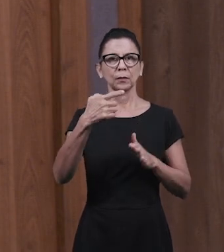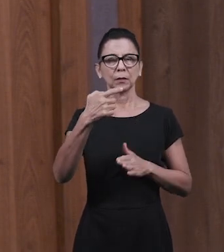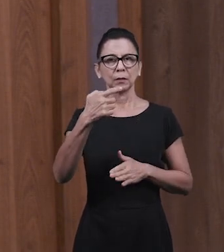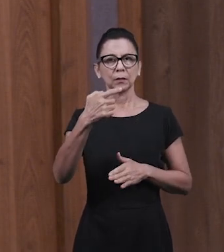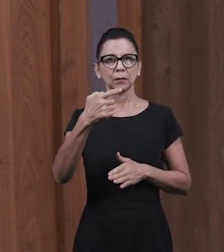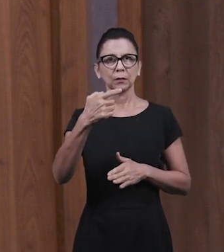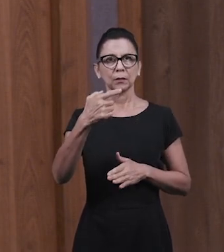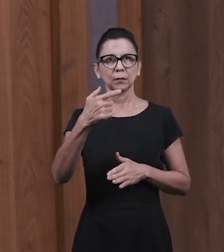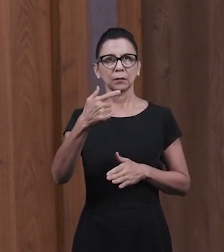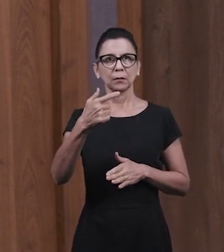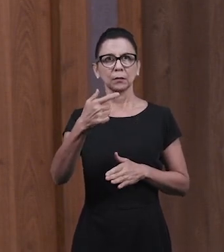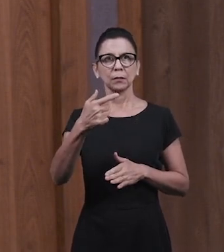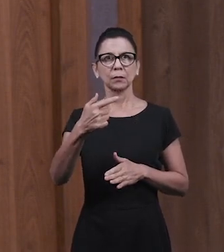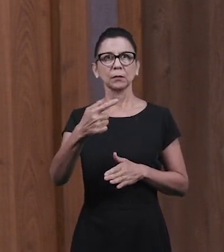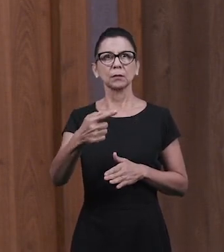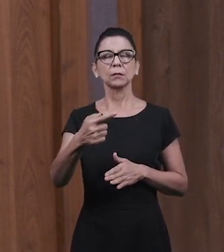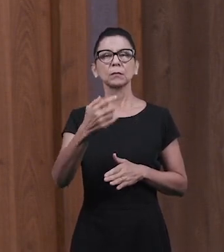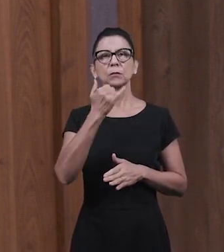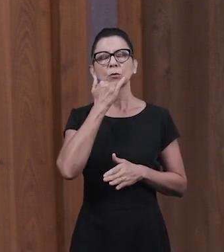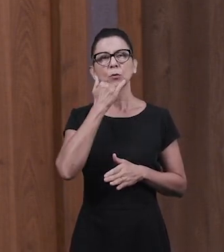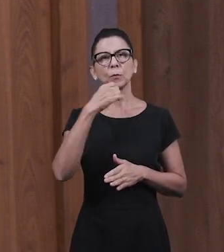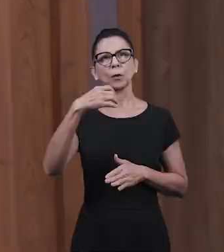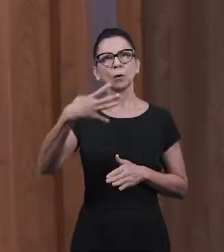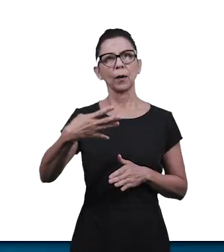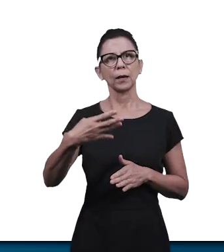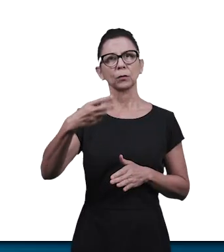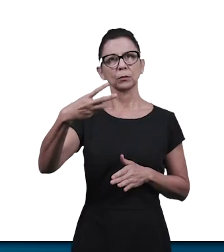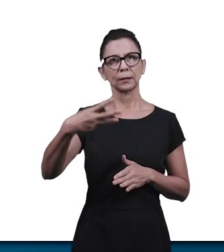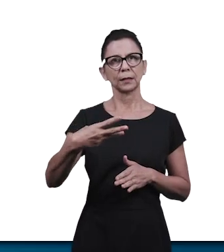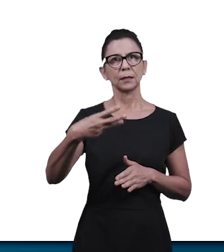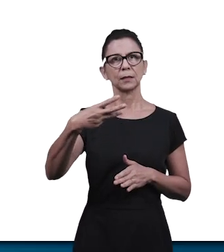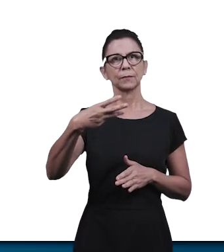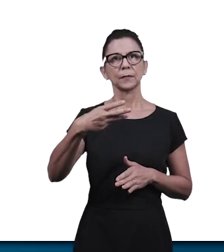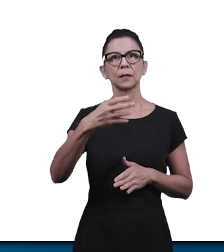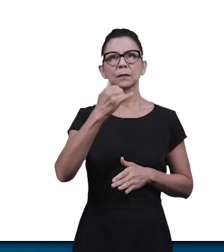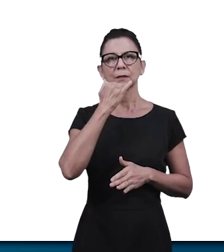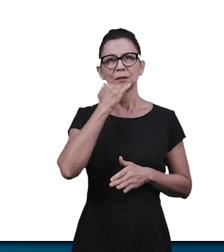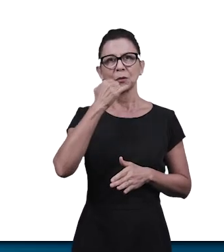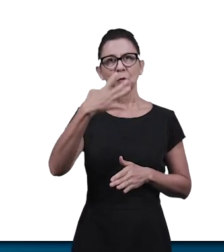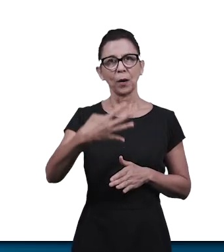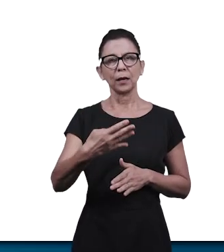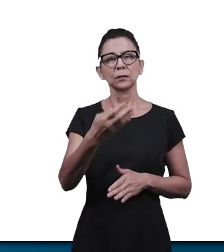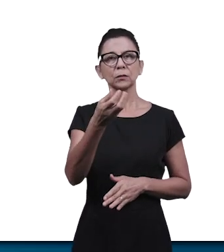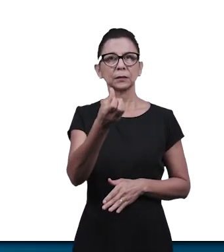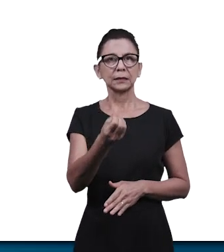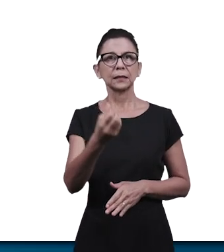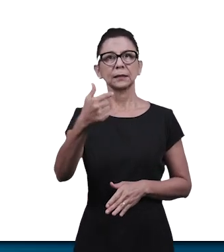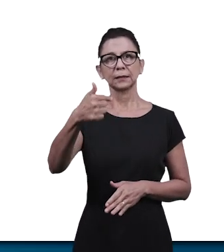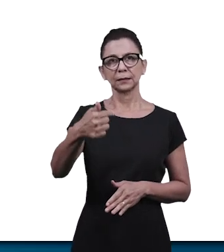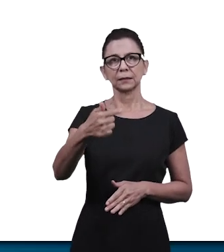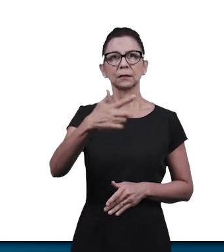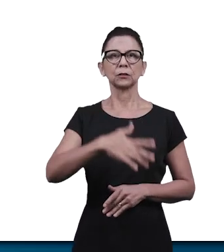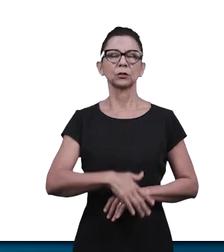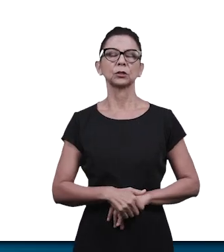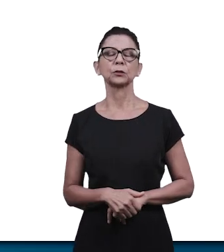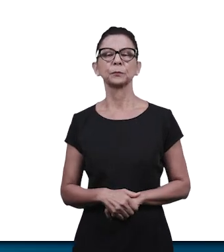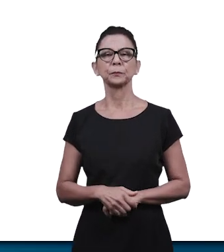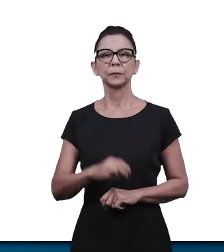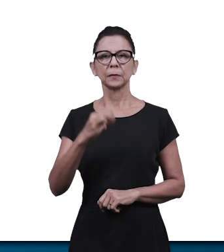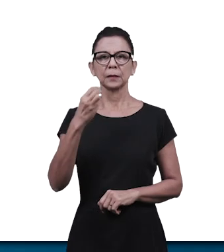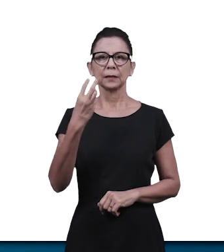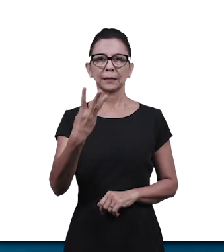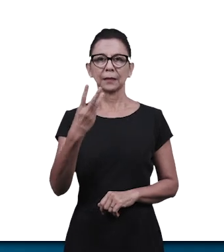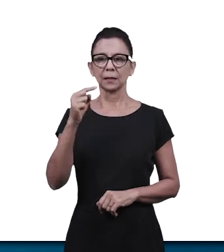a primeira sentido profético está na expressão da nossa primeira pergunta aqui, a 3.1.